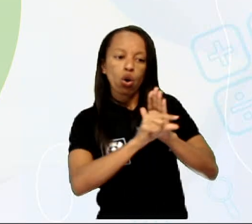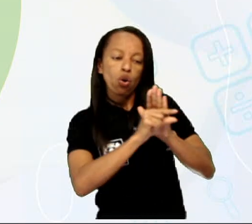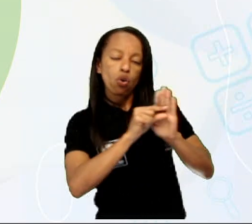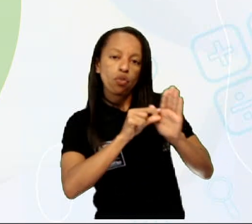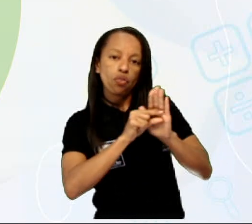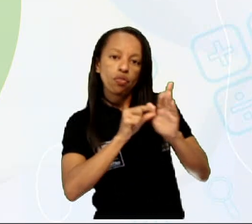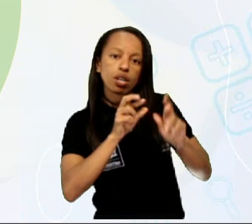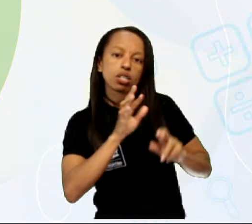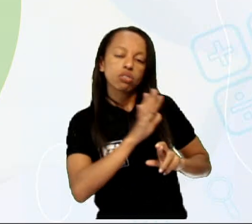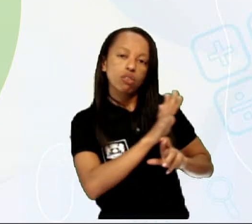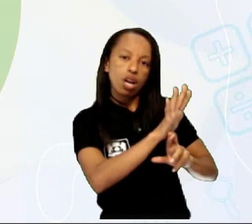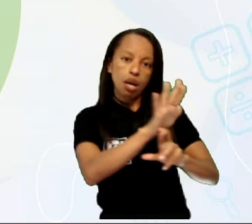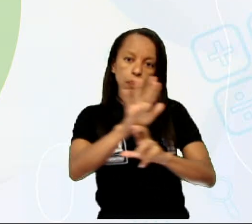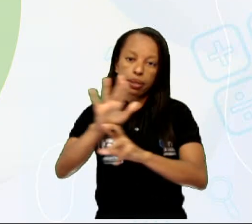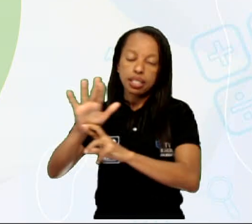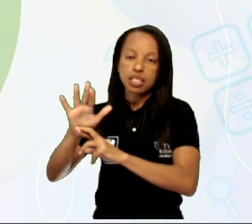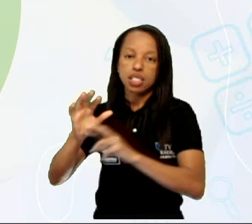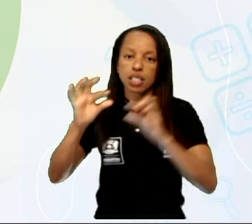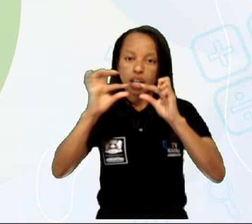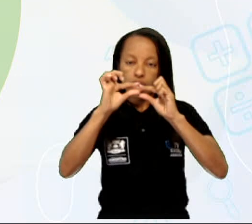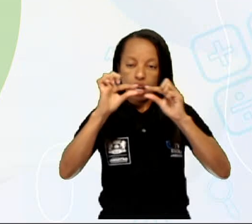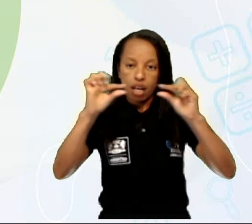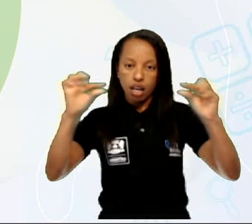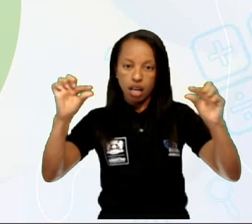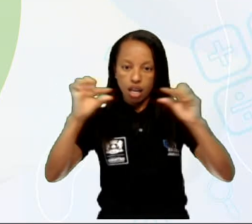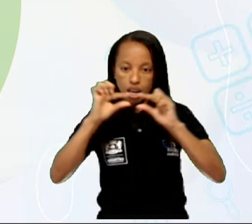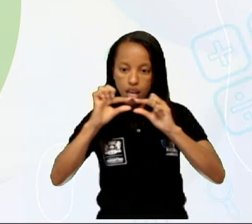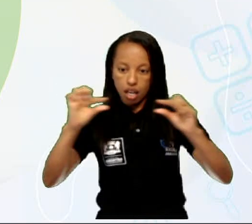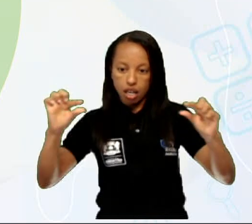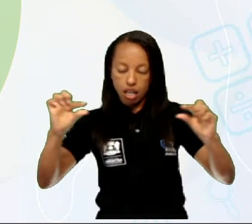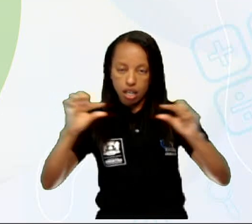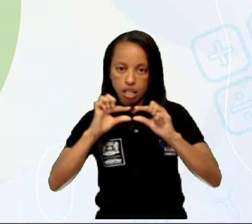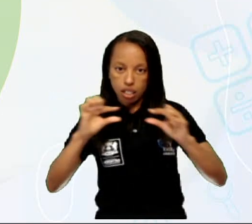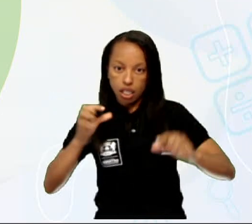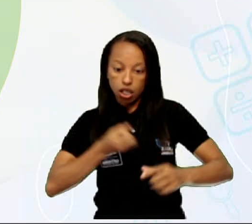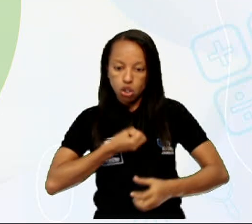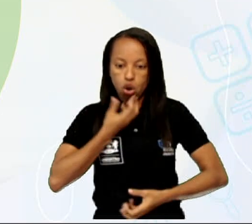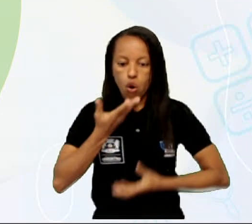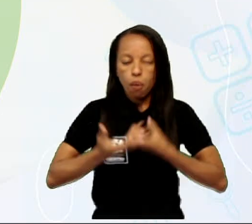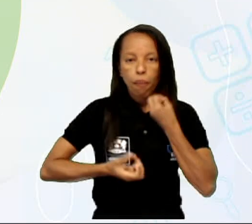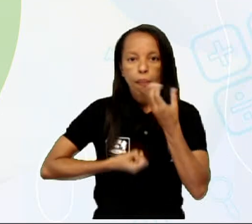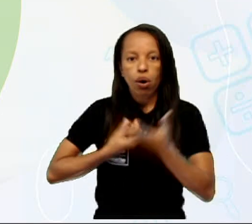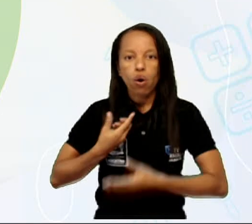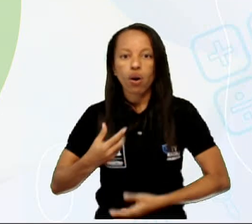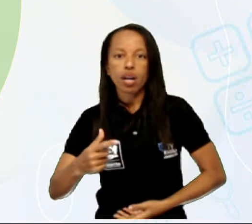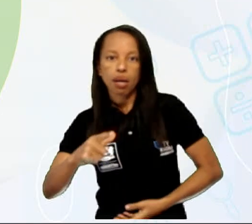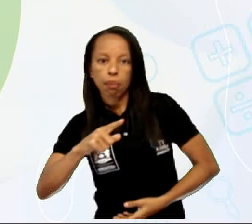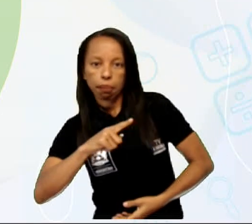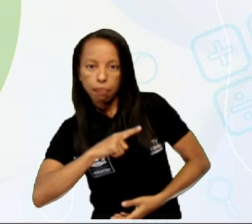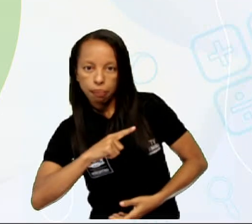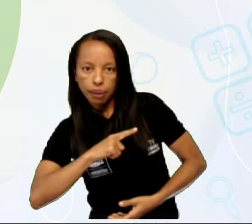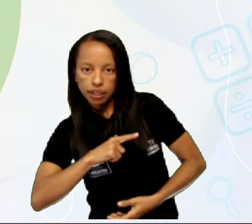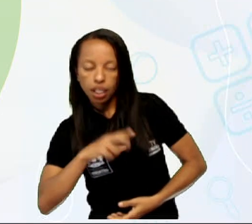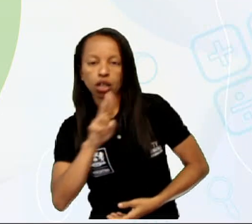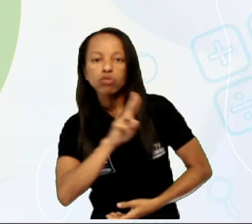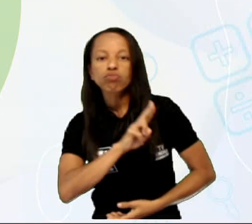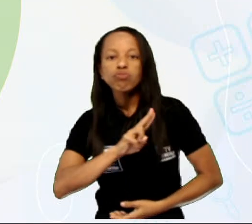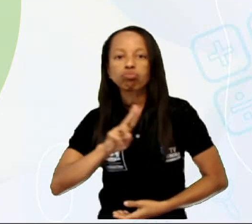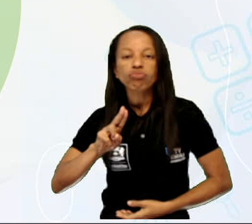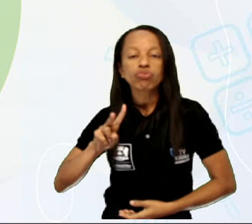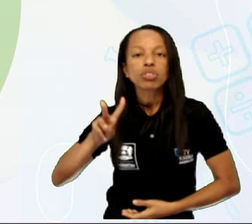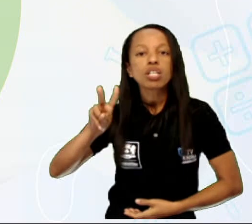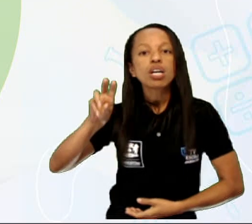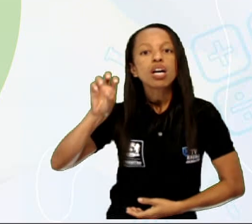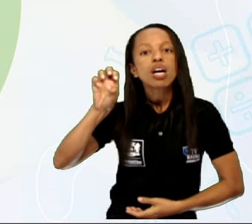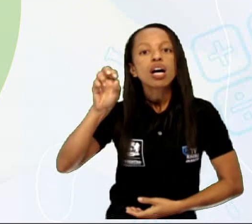representa cada linha do poema. Cada linha de um poema, cada linha do texto, a gente chama de verso. O